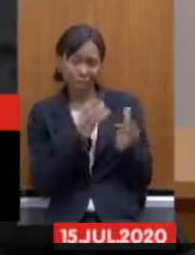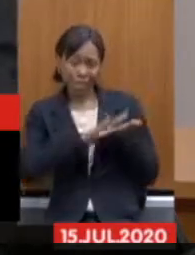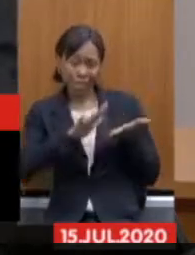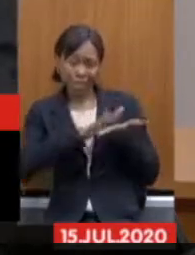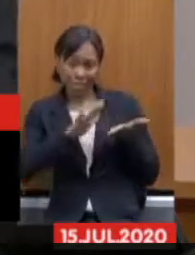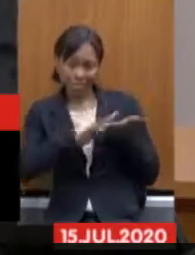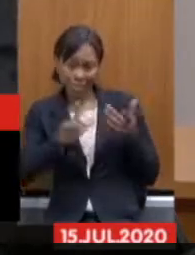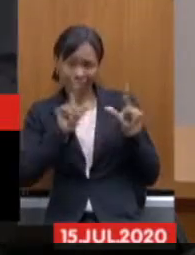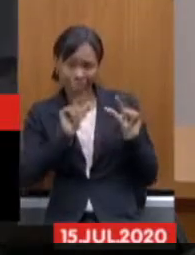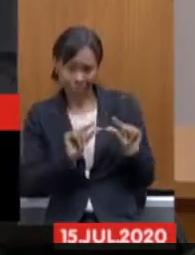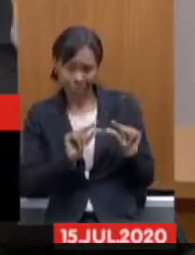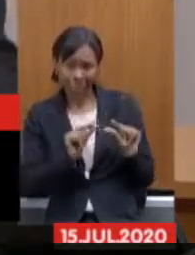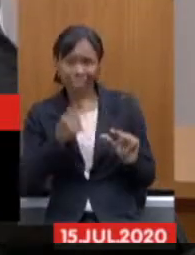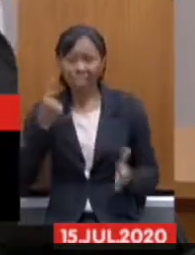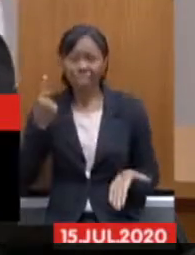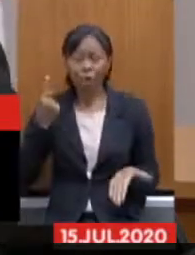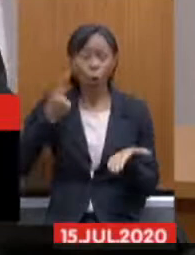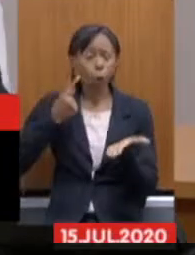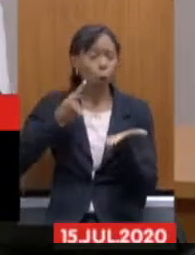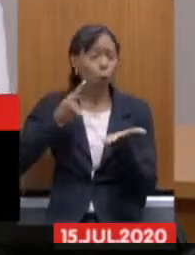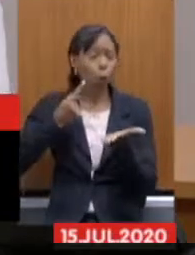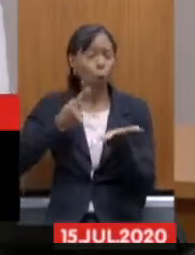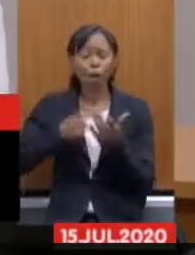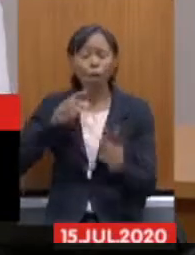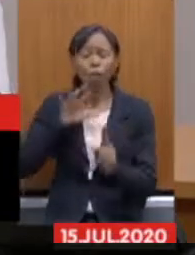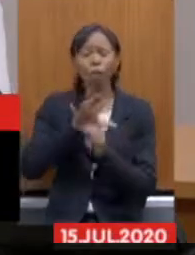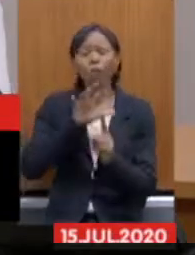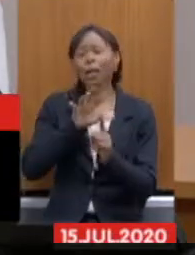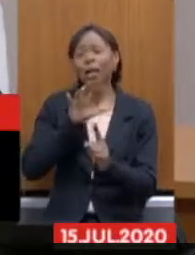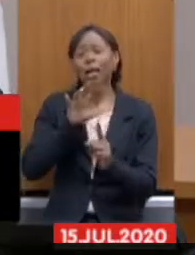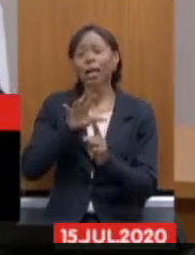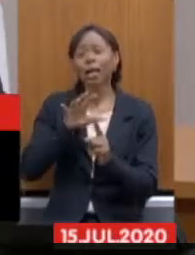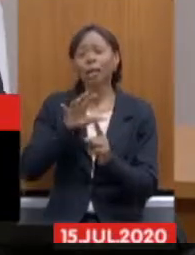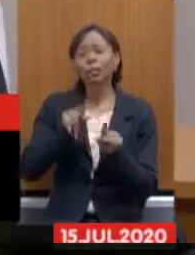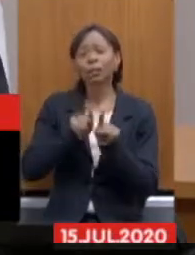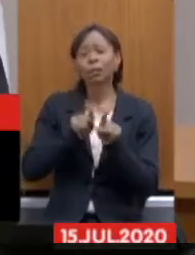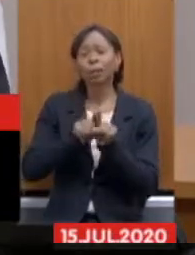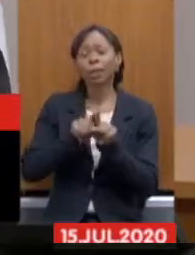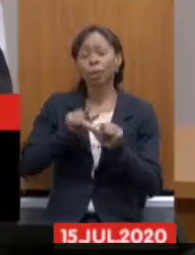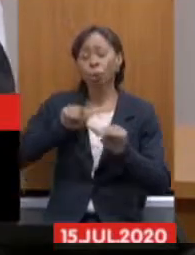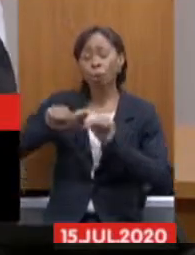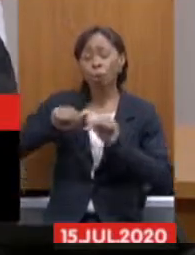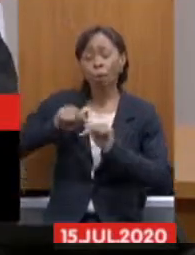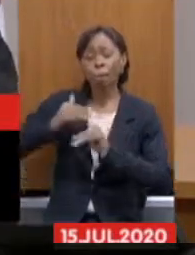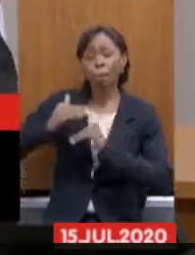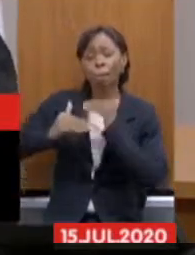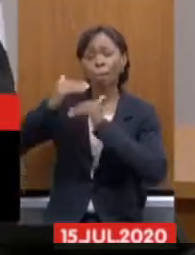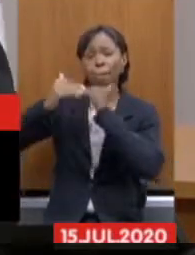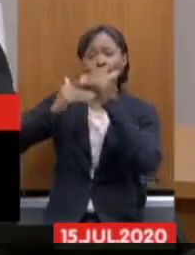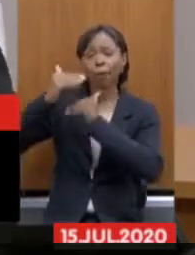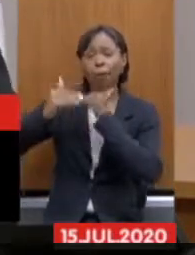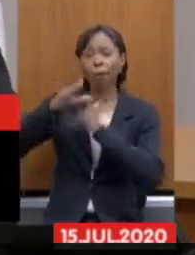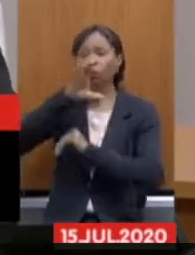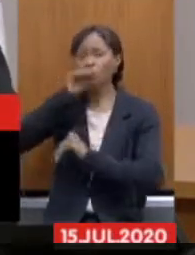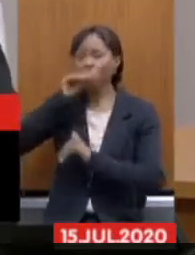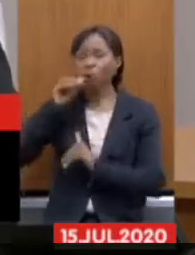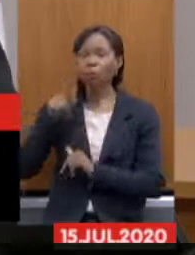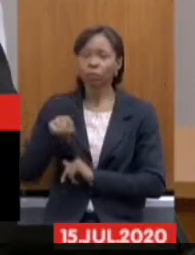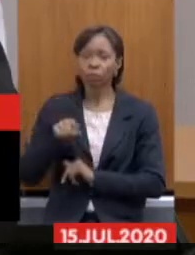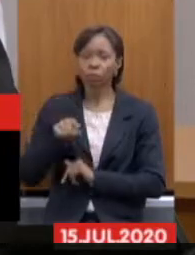efetivamente comprometer o que a própria carreira do a carreira dos